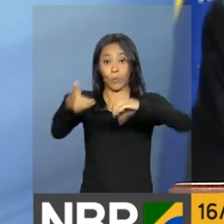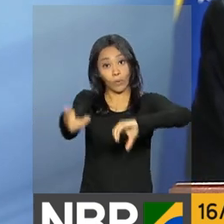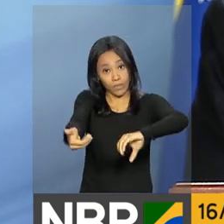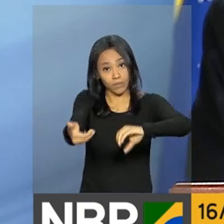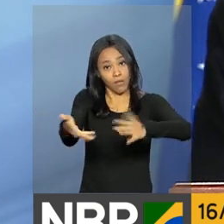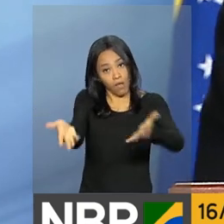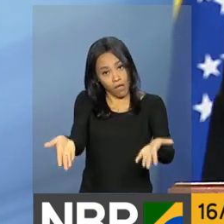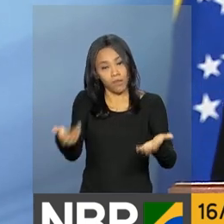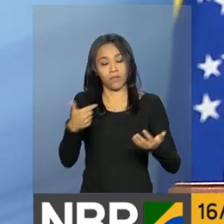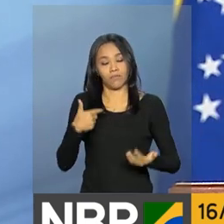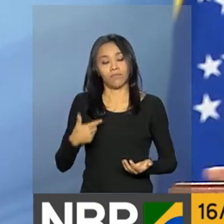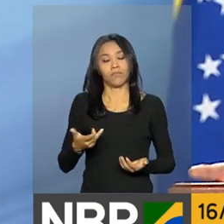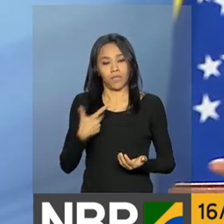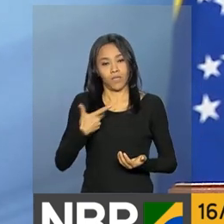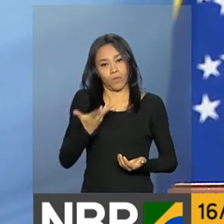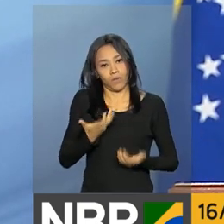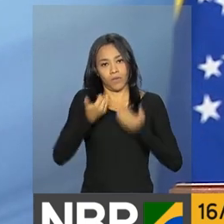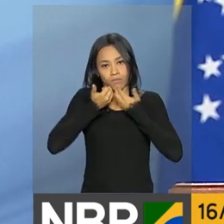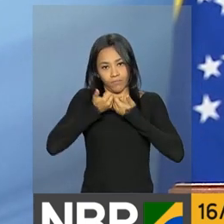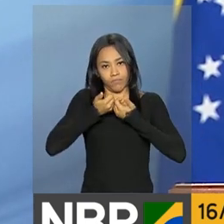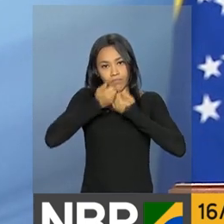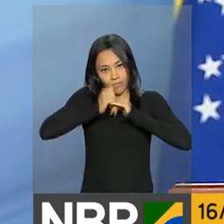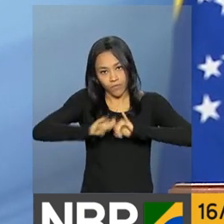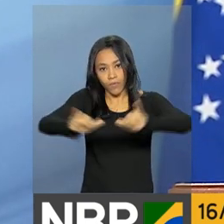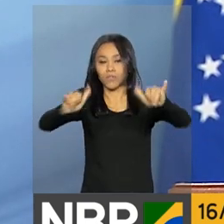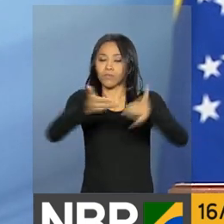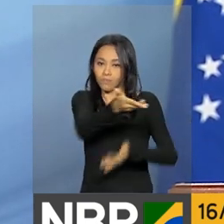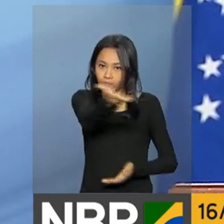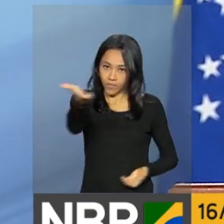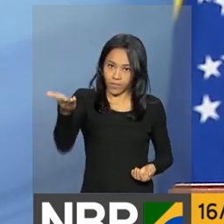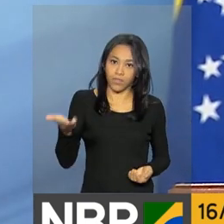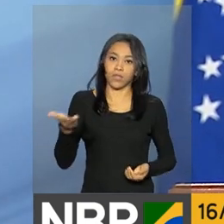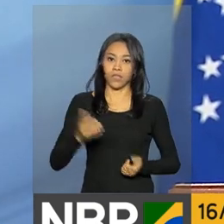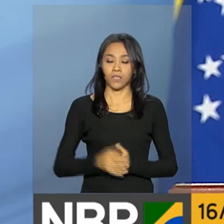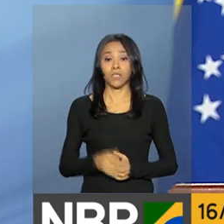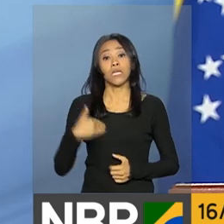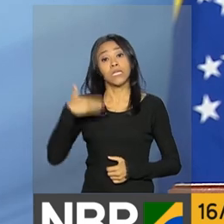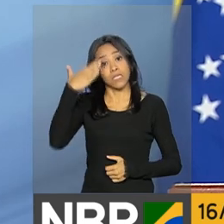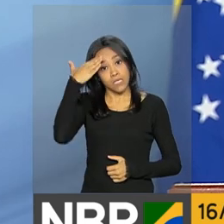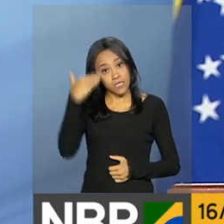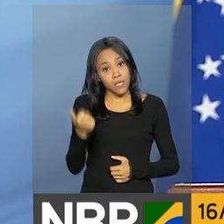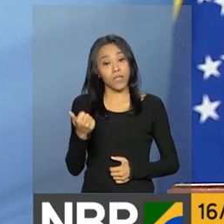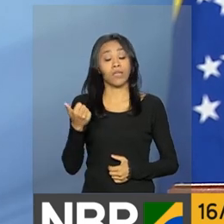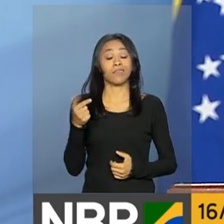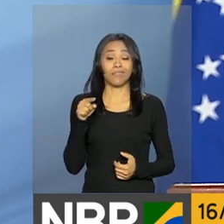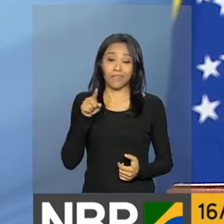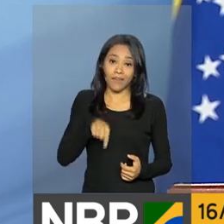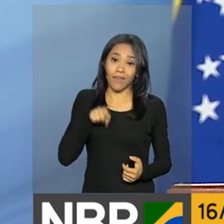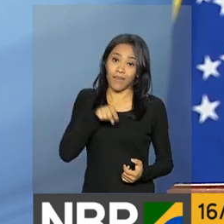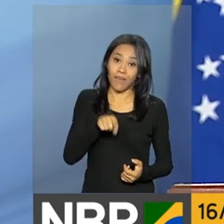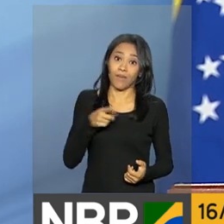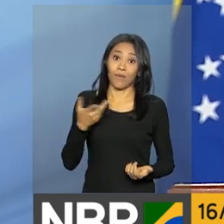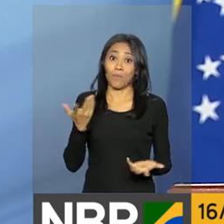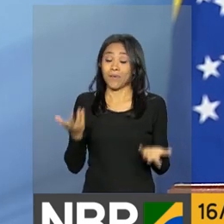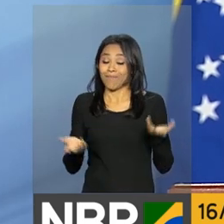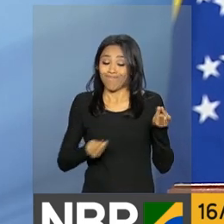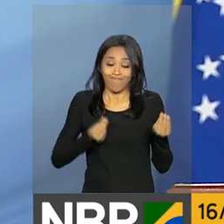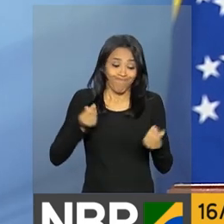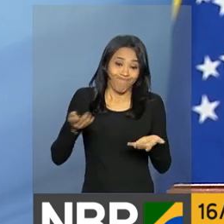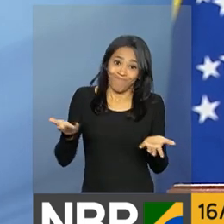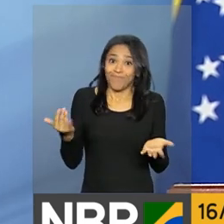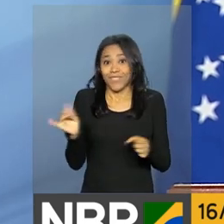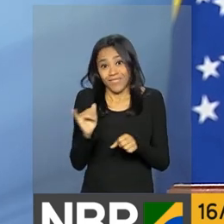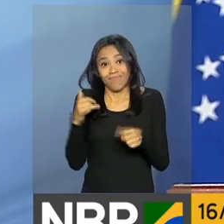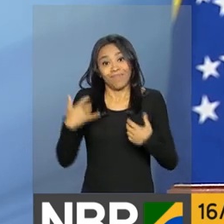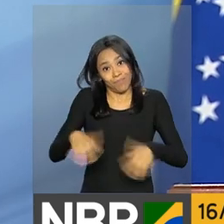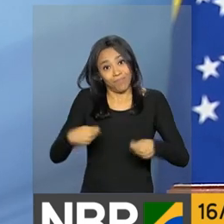Era esta a comunicação que eu queria fazer. Sei tratar-se de uma medida extrema, mas